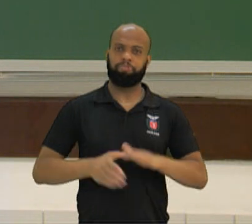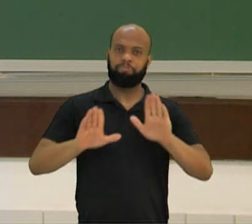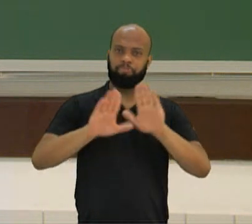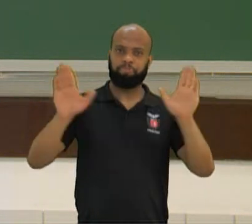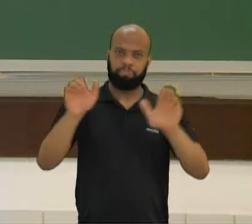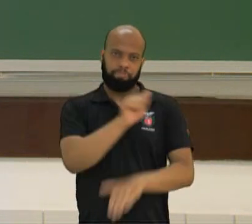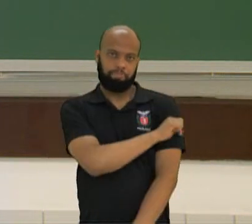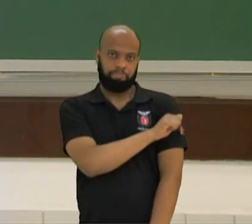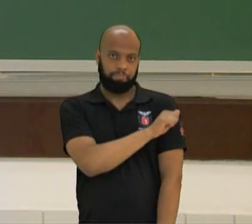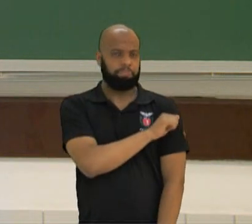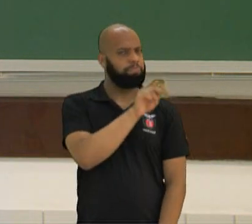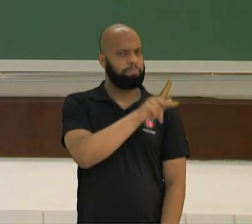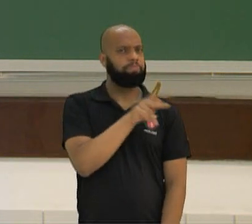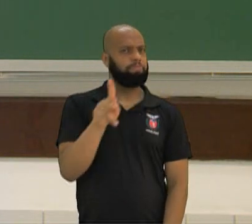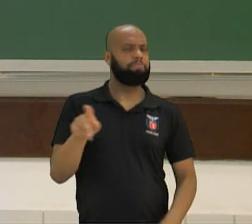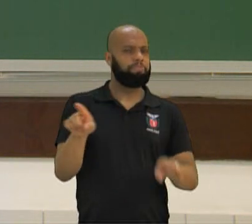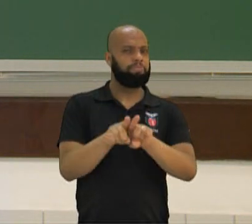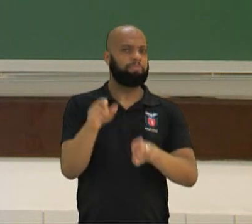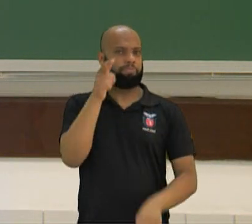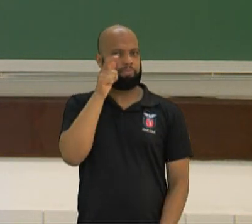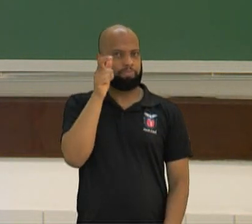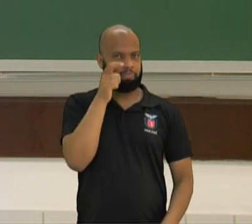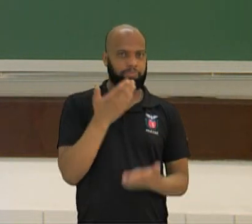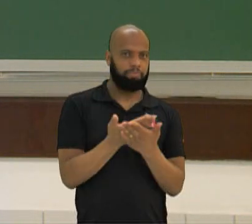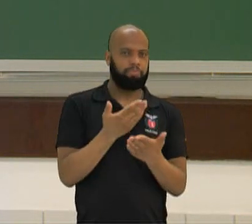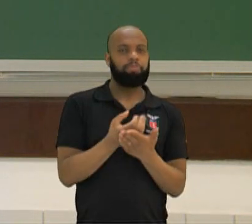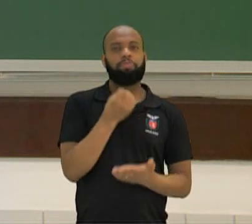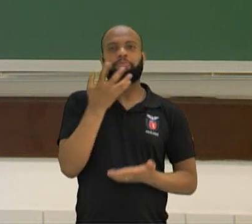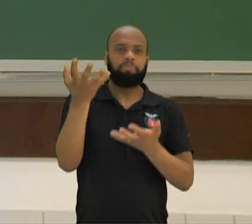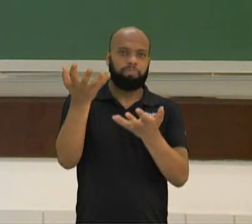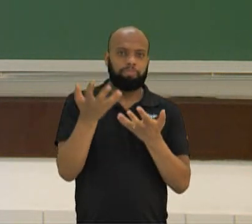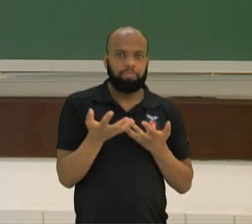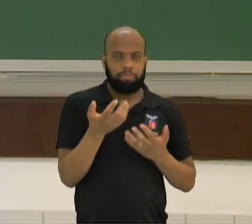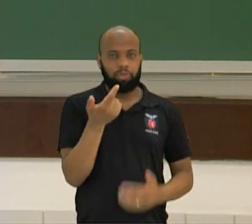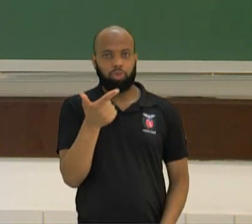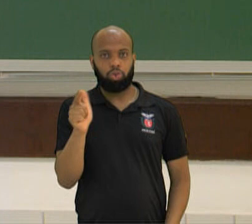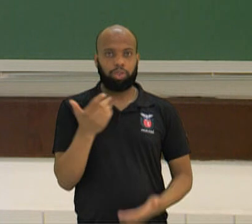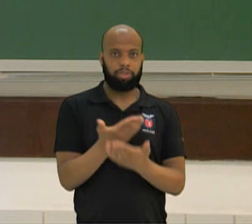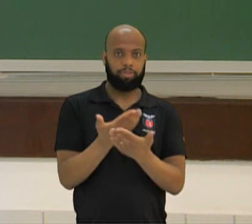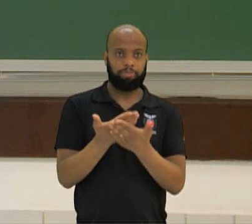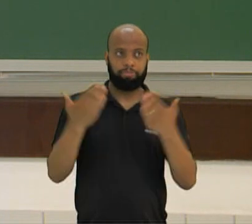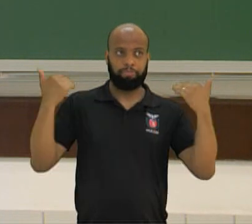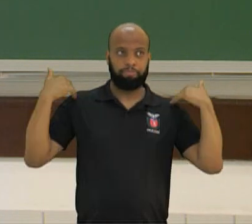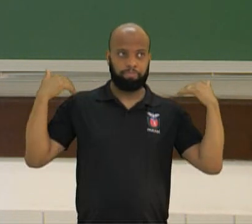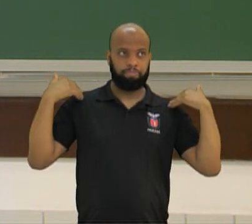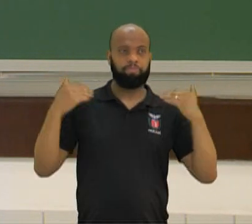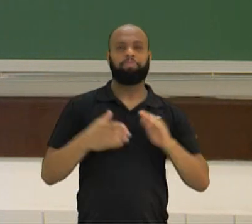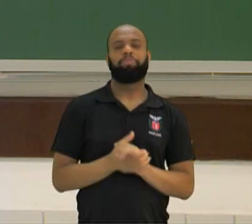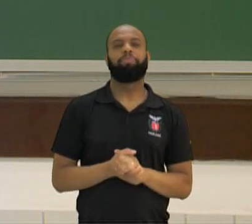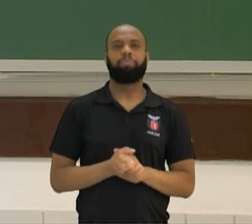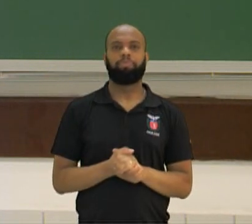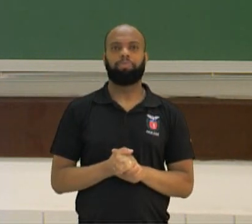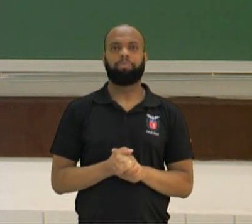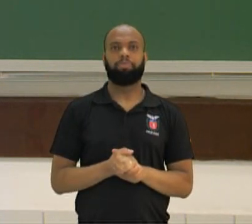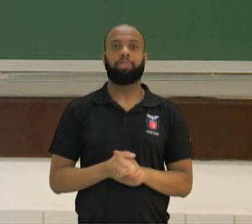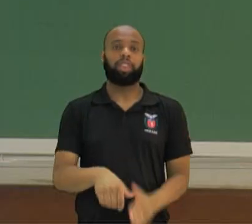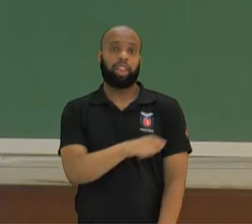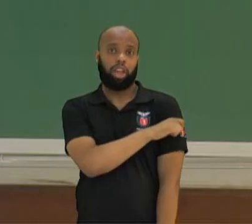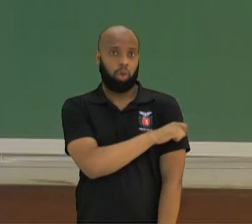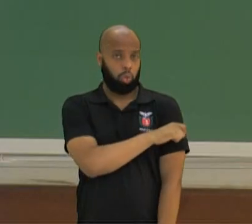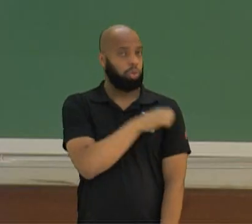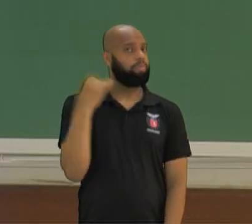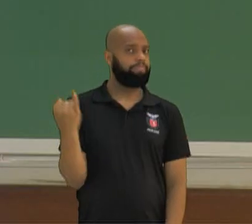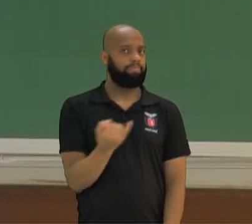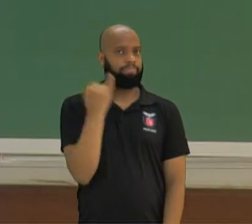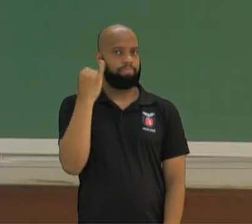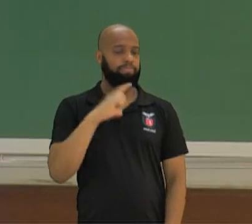Olá, alunos! Olá, professores! Tudo bem com vocês? Sejam bem-vindos a mais uma aula de Educação Física. Alunos, não